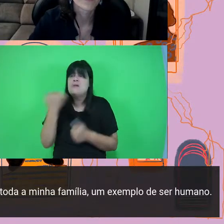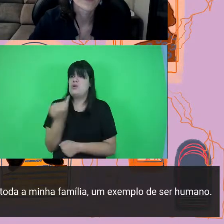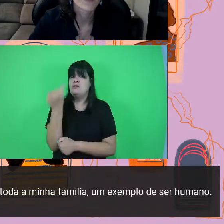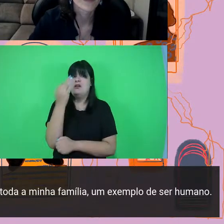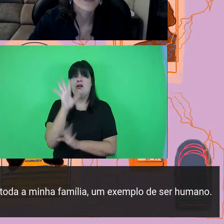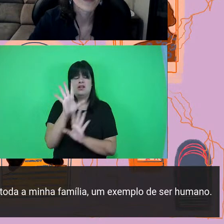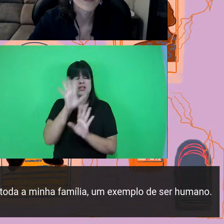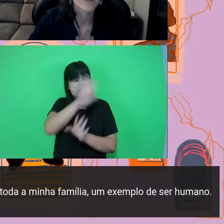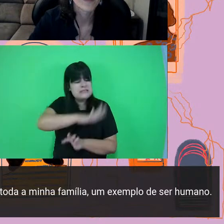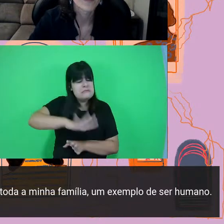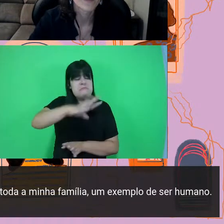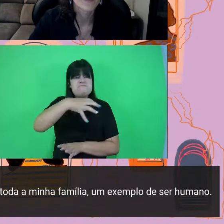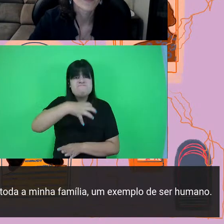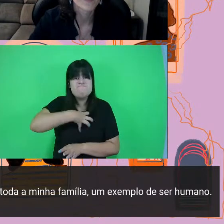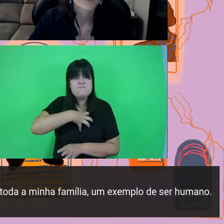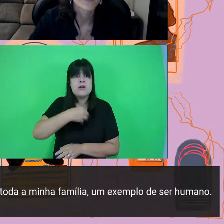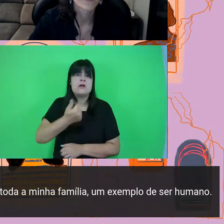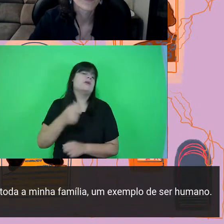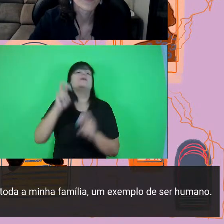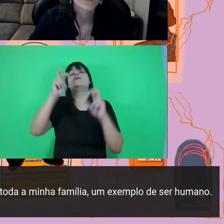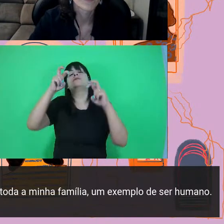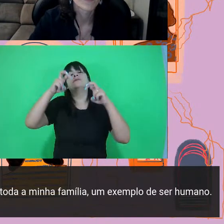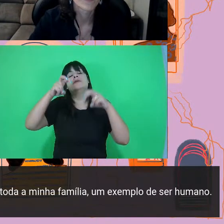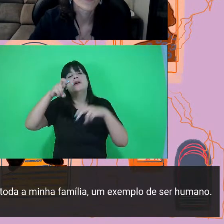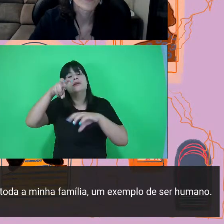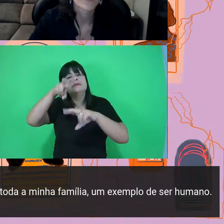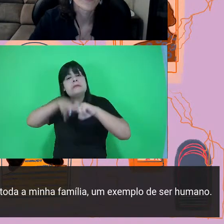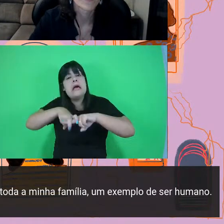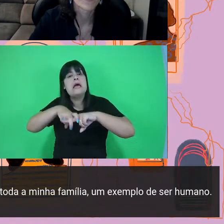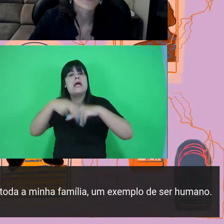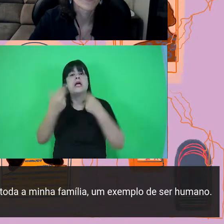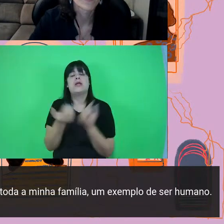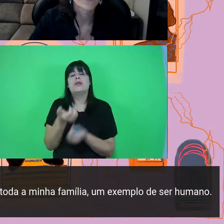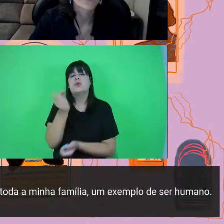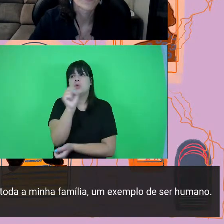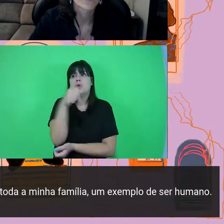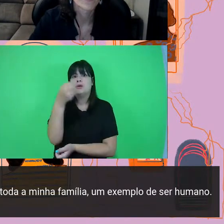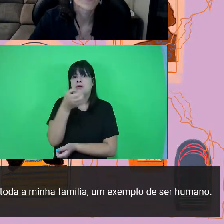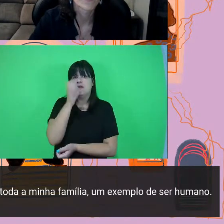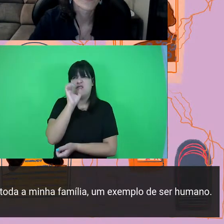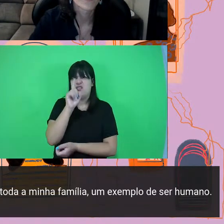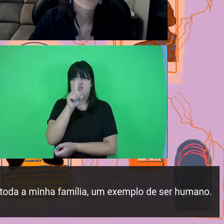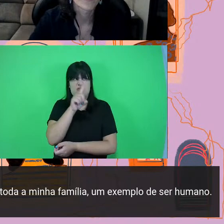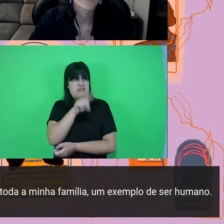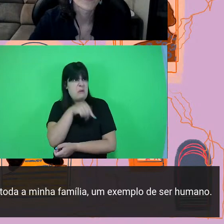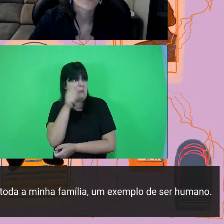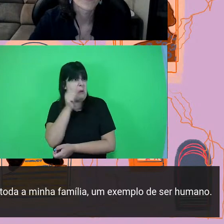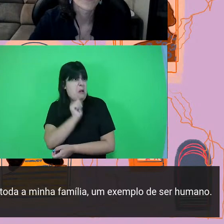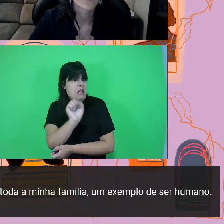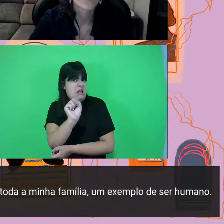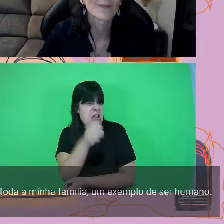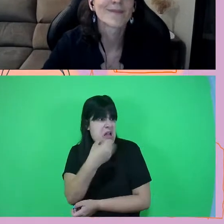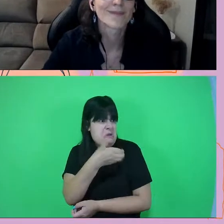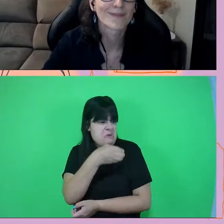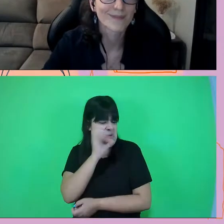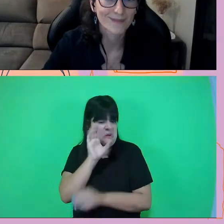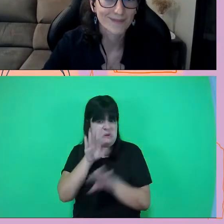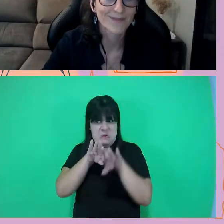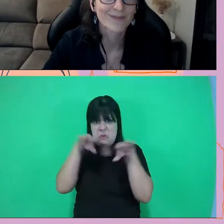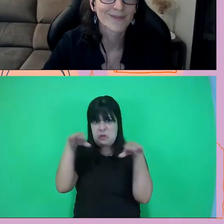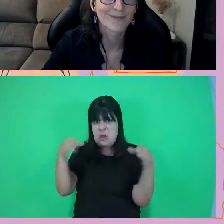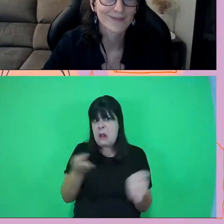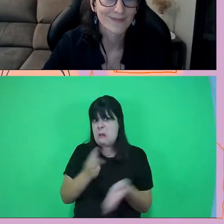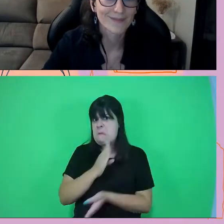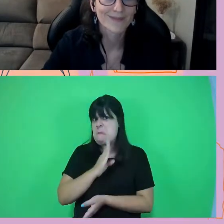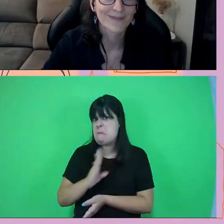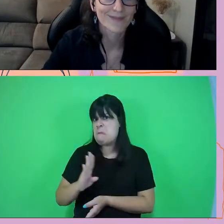ambiente. Se eu gosto de sentar na mesa, tomar minha cerveja, poxa, mas você, mulher, bebendo cerveja numa mesa de boteco, e